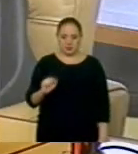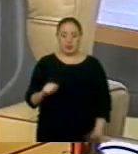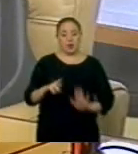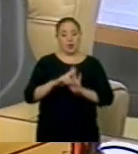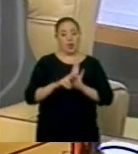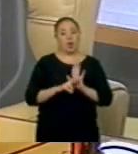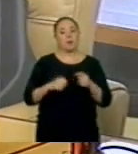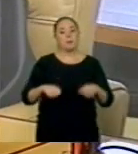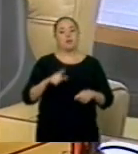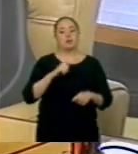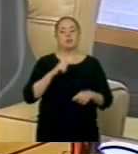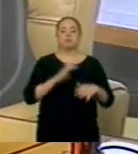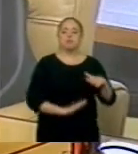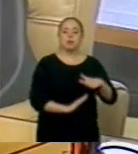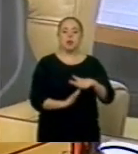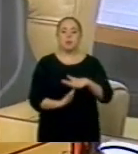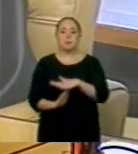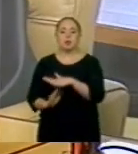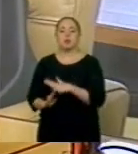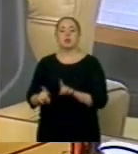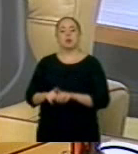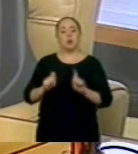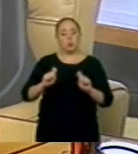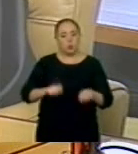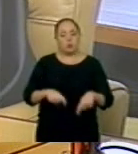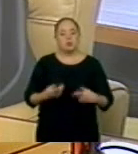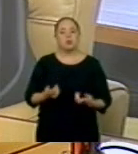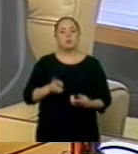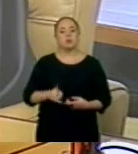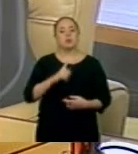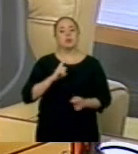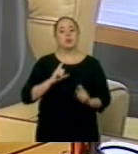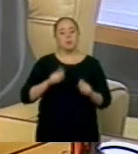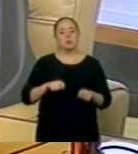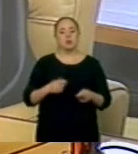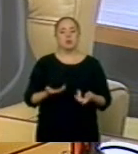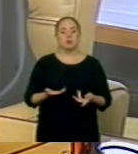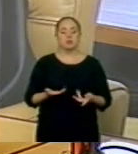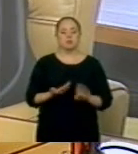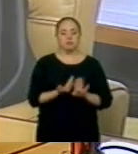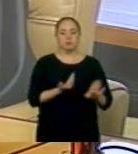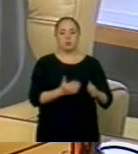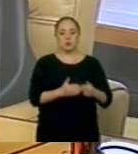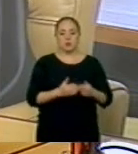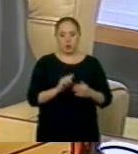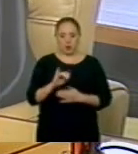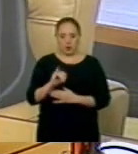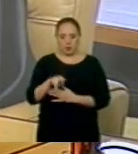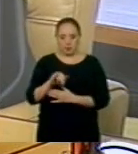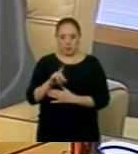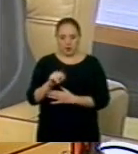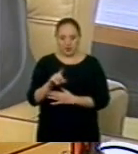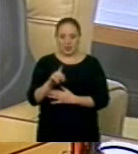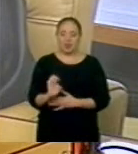estar sujeitas a limitações e condições e deve sempre haver a possibilidade de afastar a imunidade a partir de